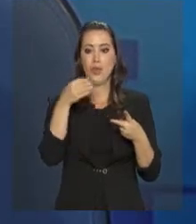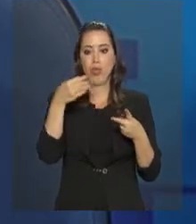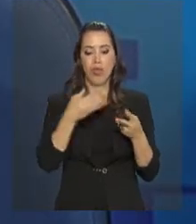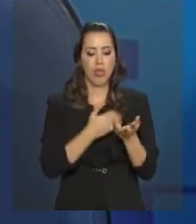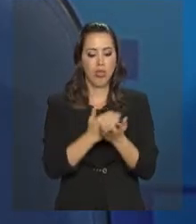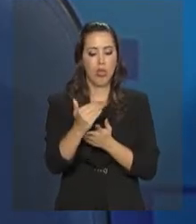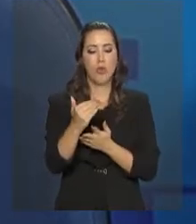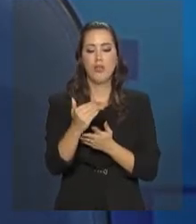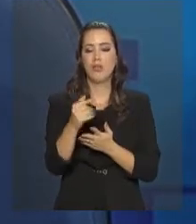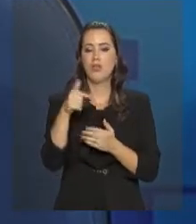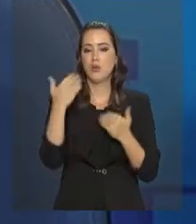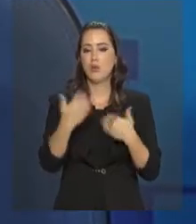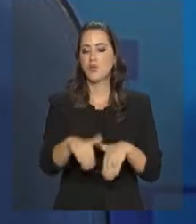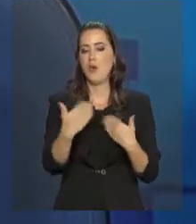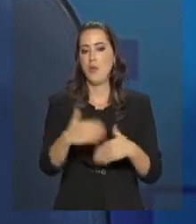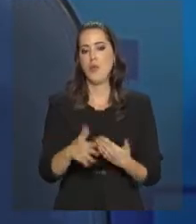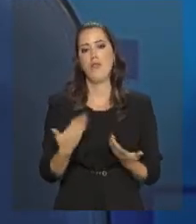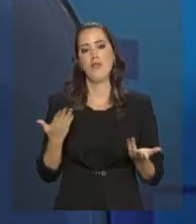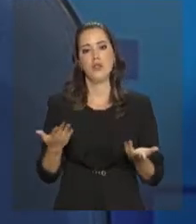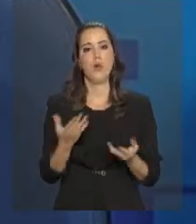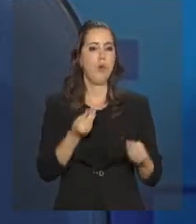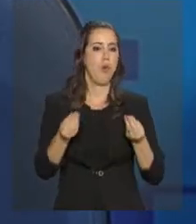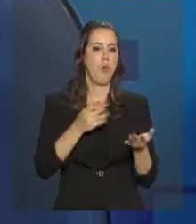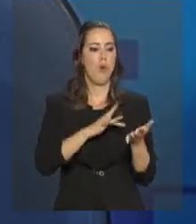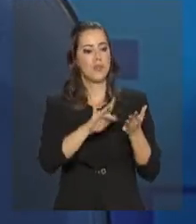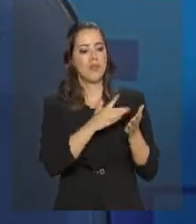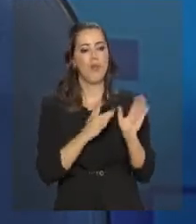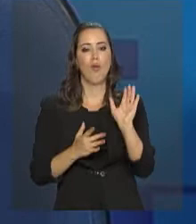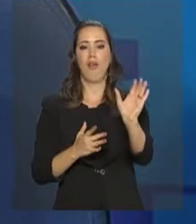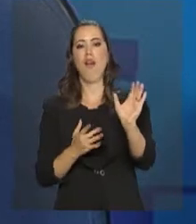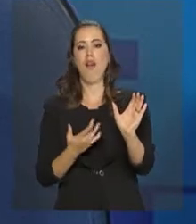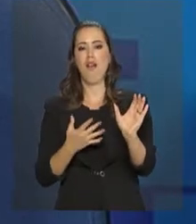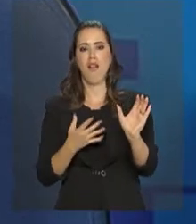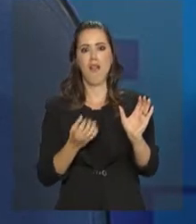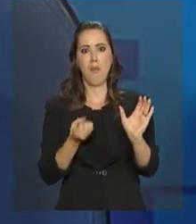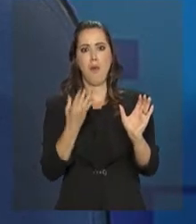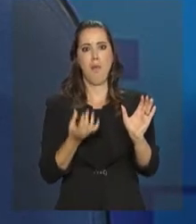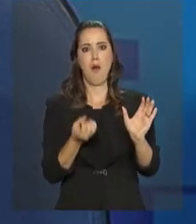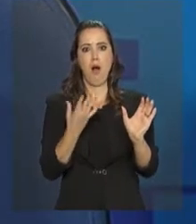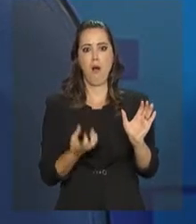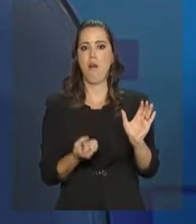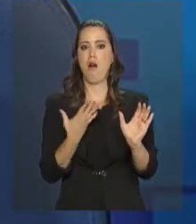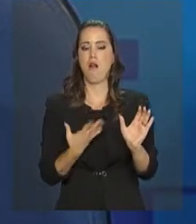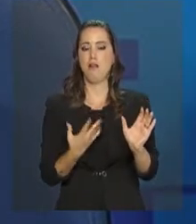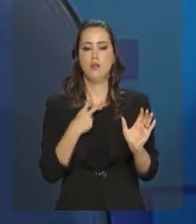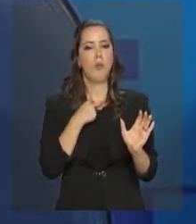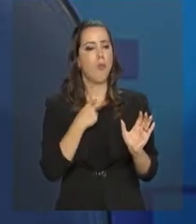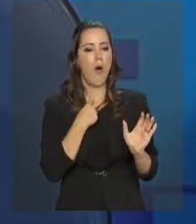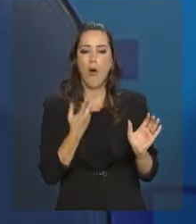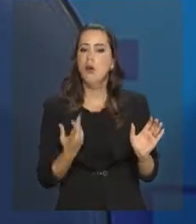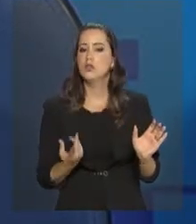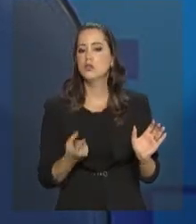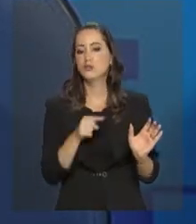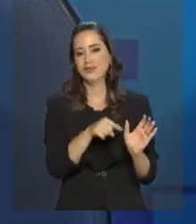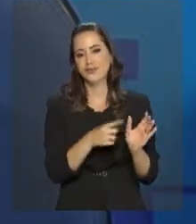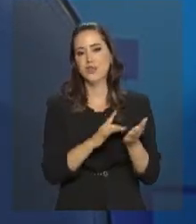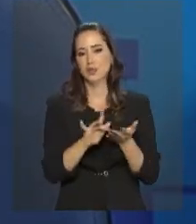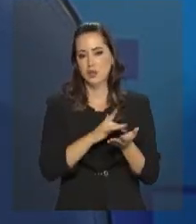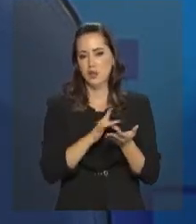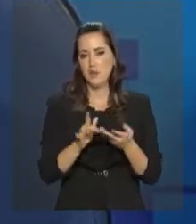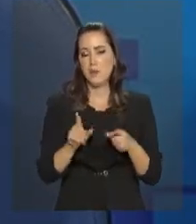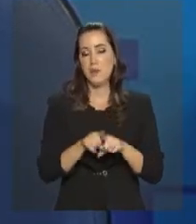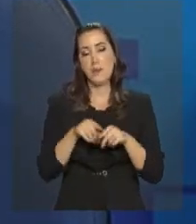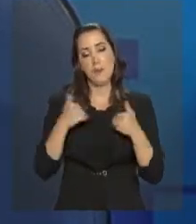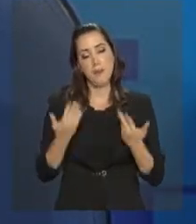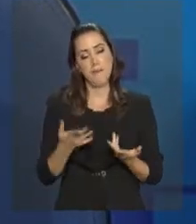E durante a prova, se você levar os seus telefones celular, o que eu recomendo que não o faça, mas se você levar o seu telefone